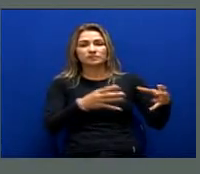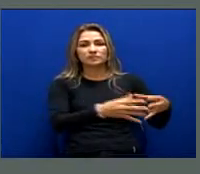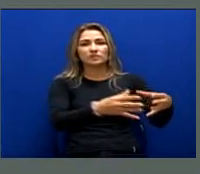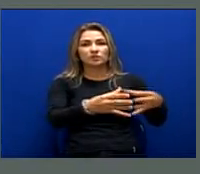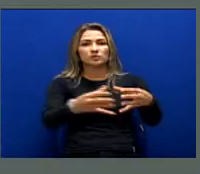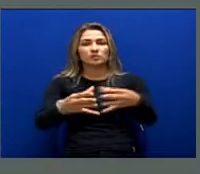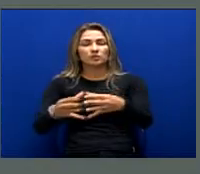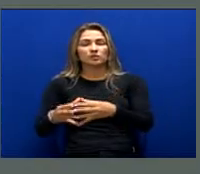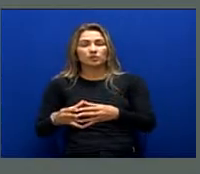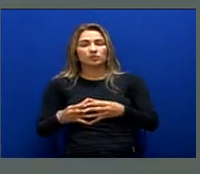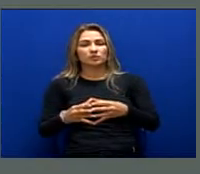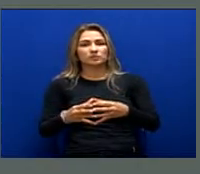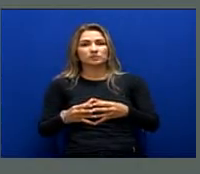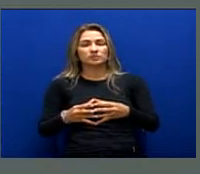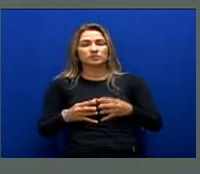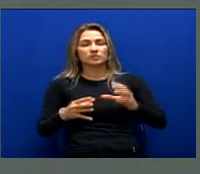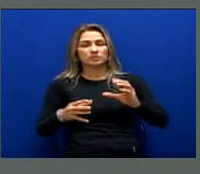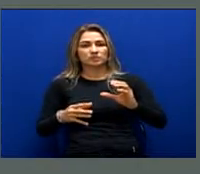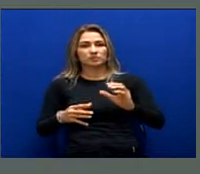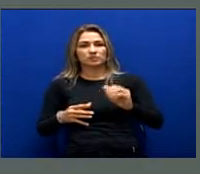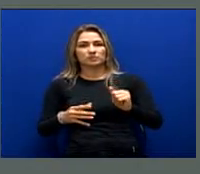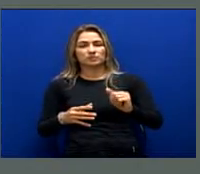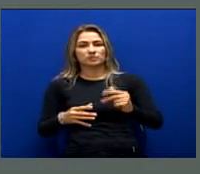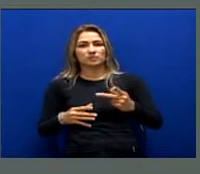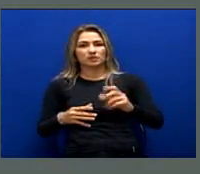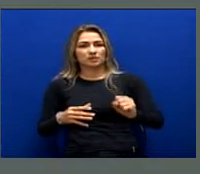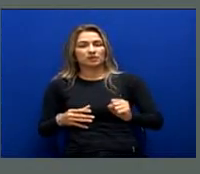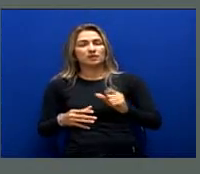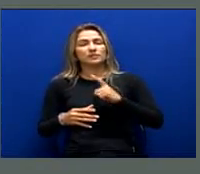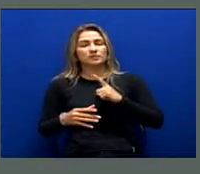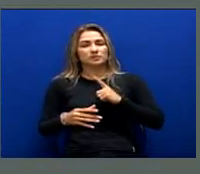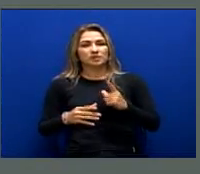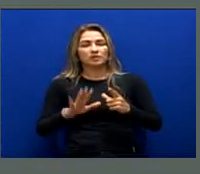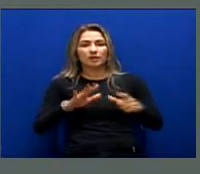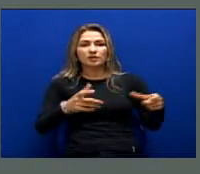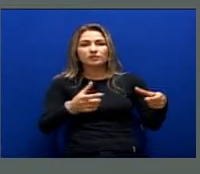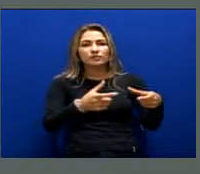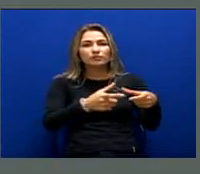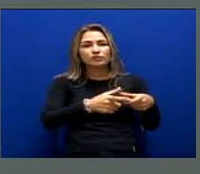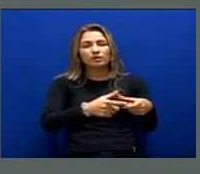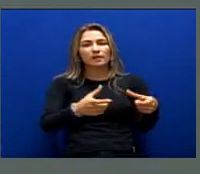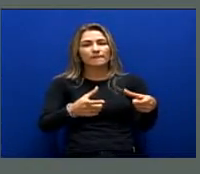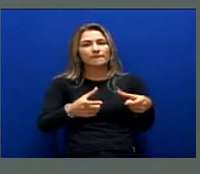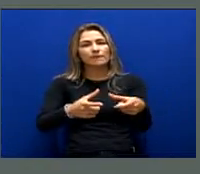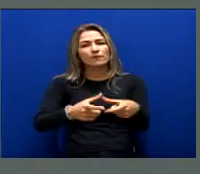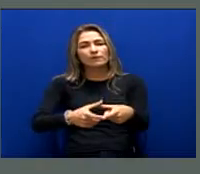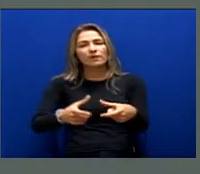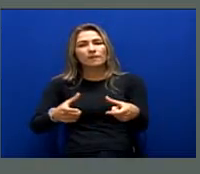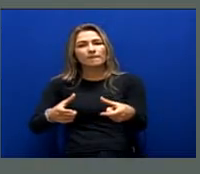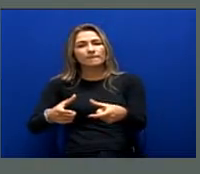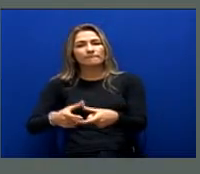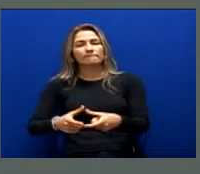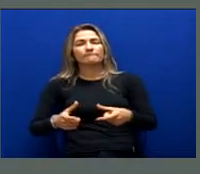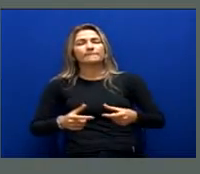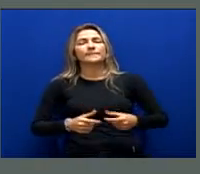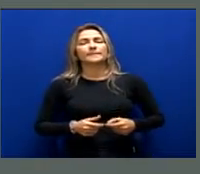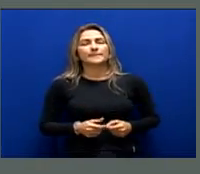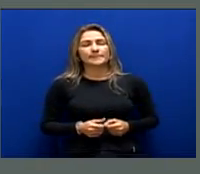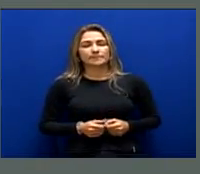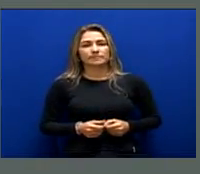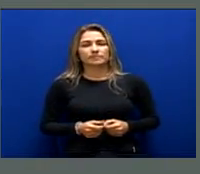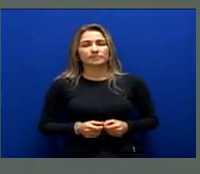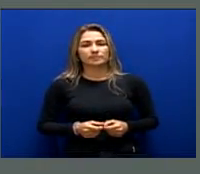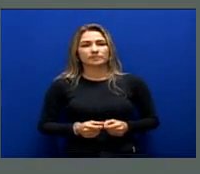serviços de capina ambulatórios onde eles foram diminuídos e assim só se bem eu tenho